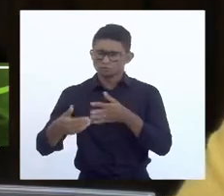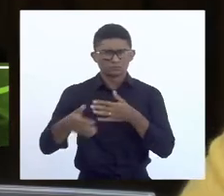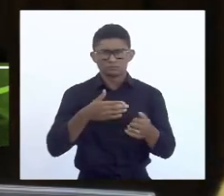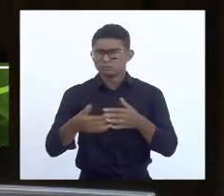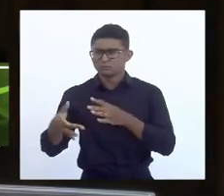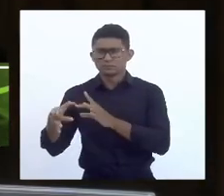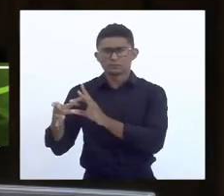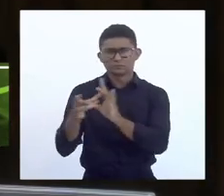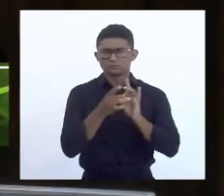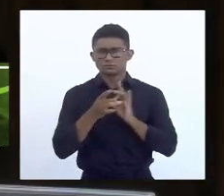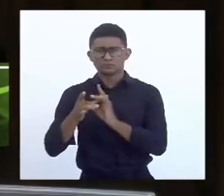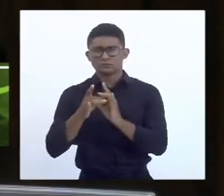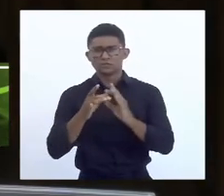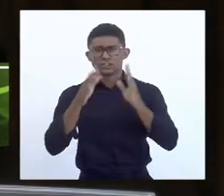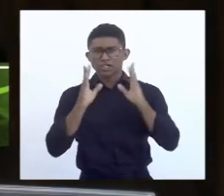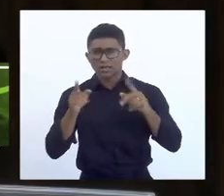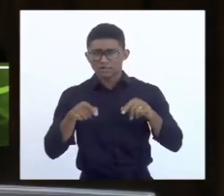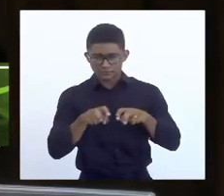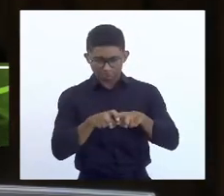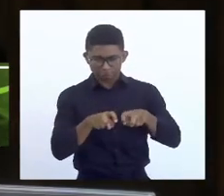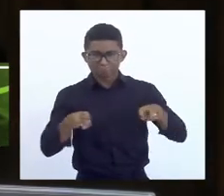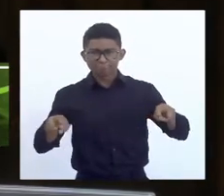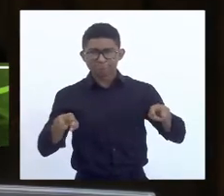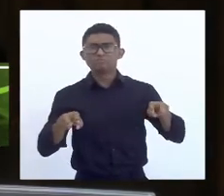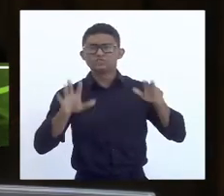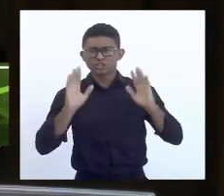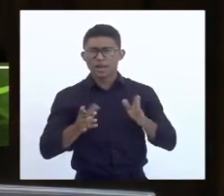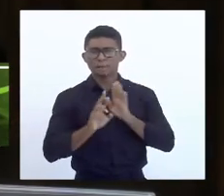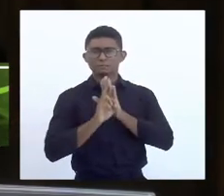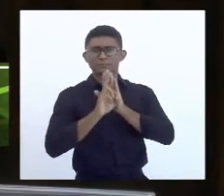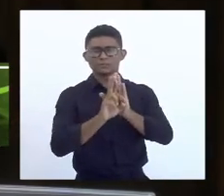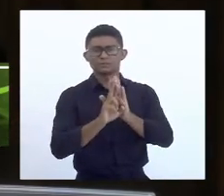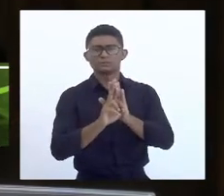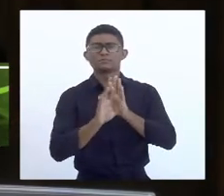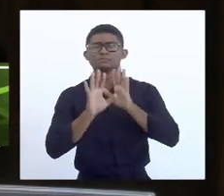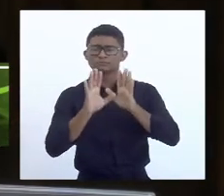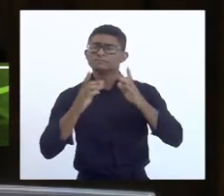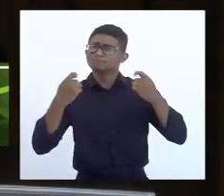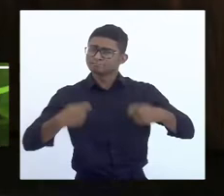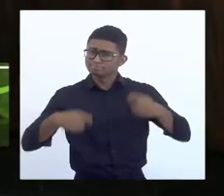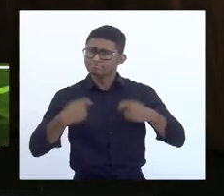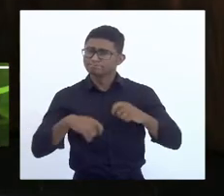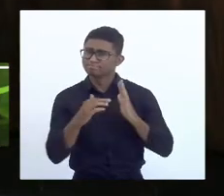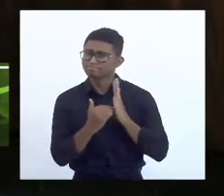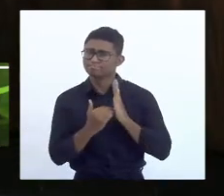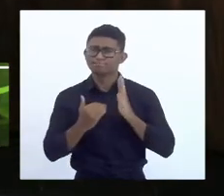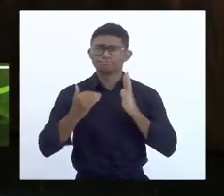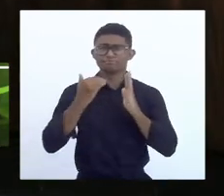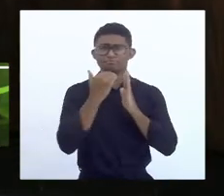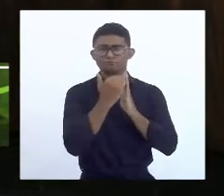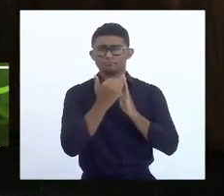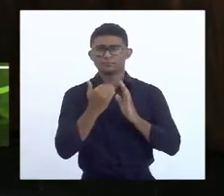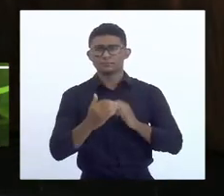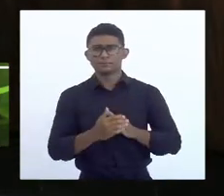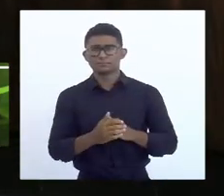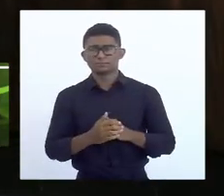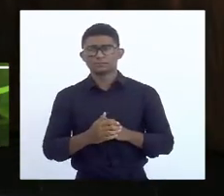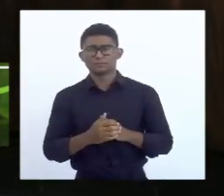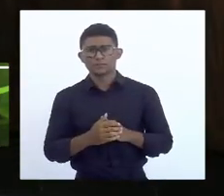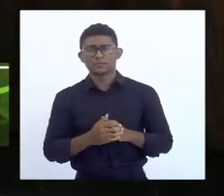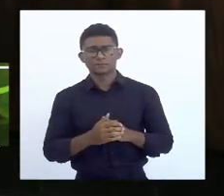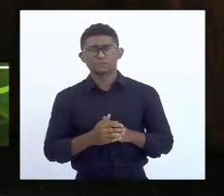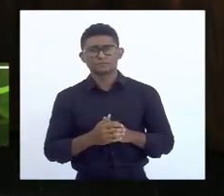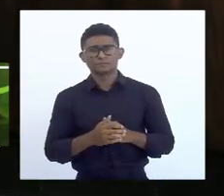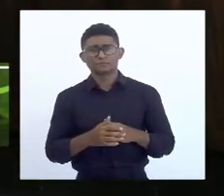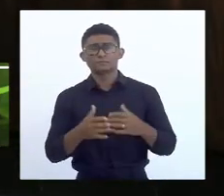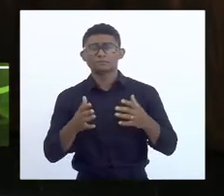gente está construindo já representam, alguma coisa talvez mais orgânica que a gente conseguisse estabelecer, dar